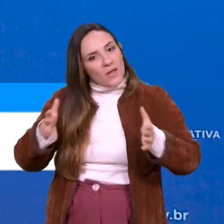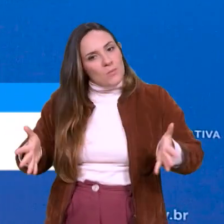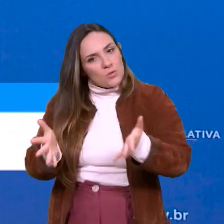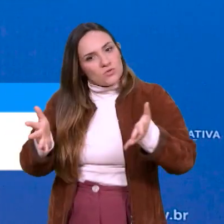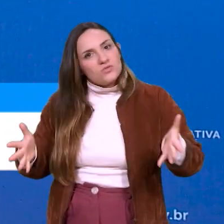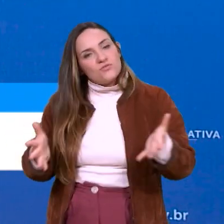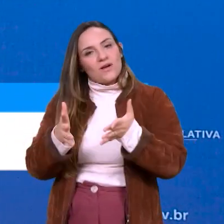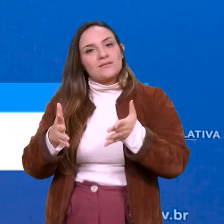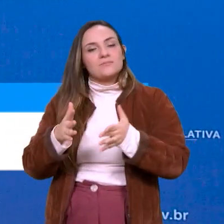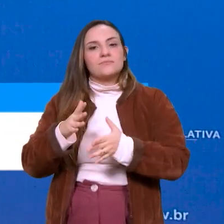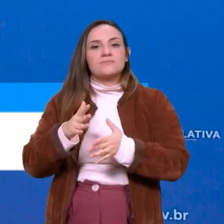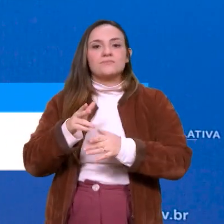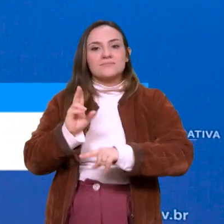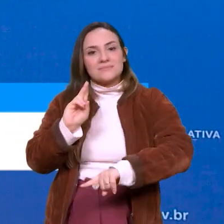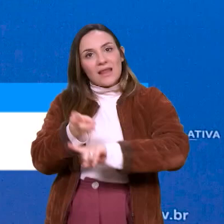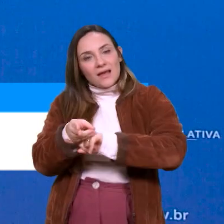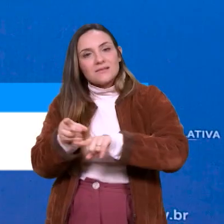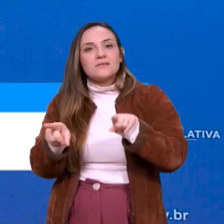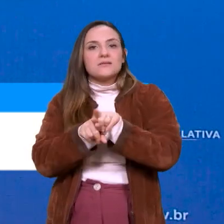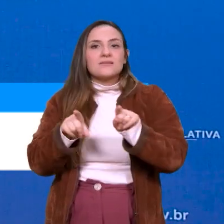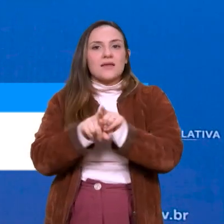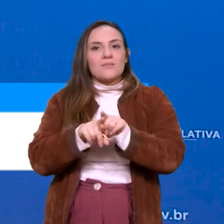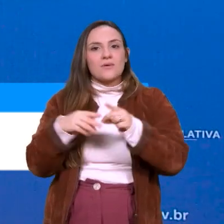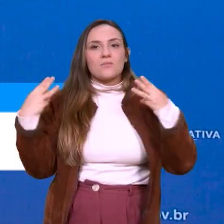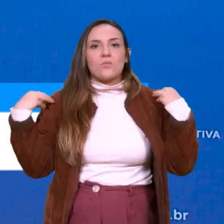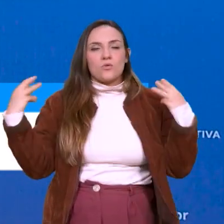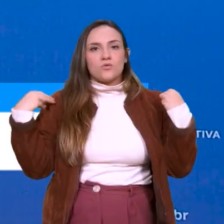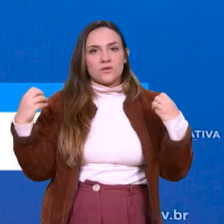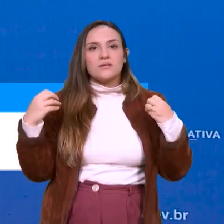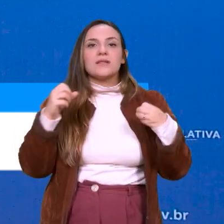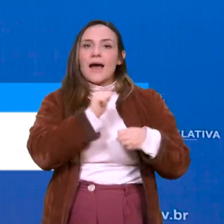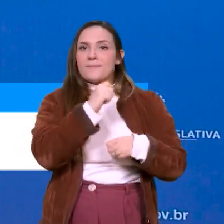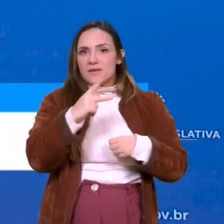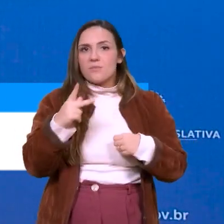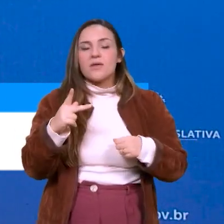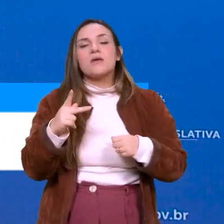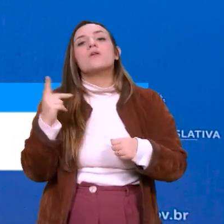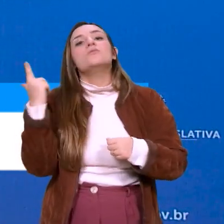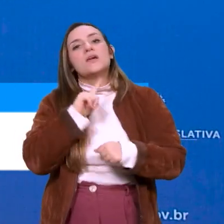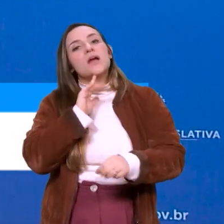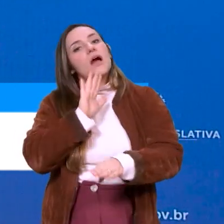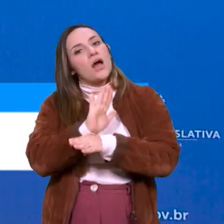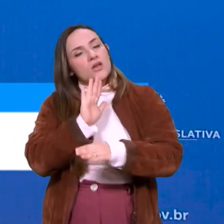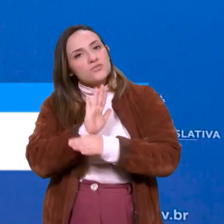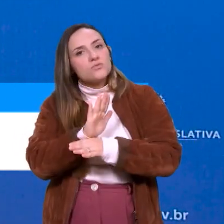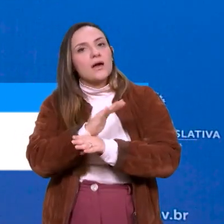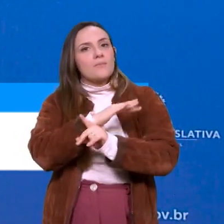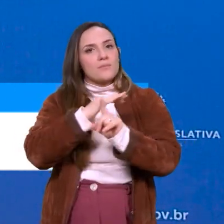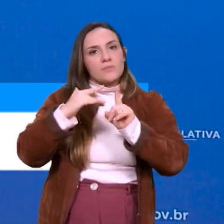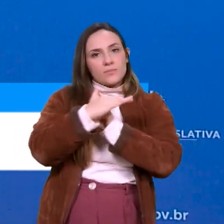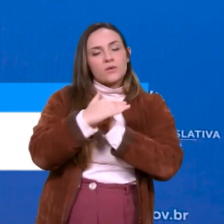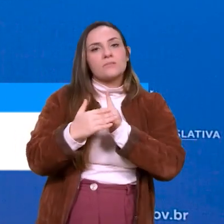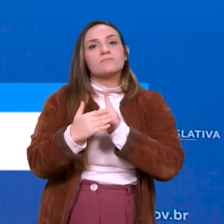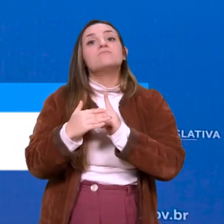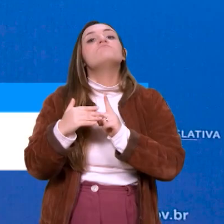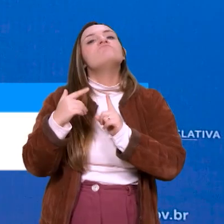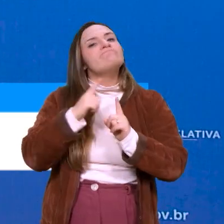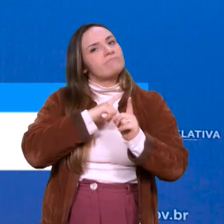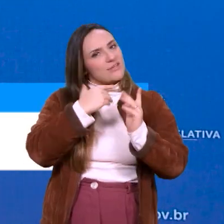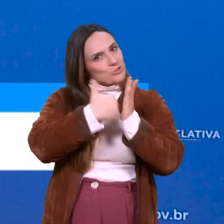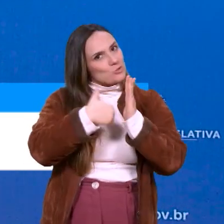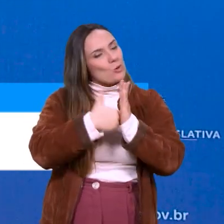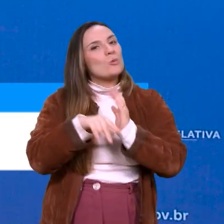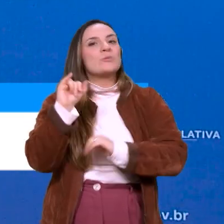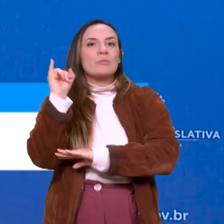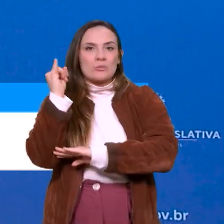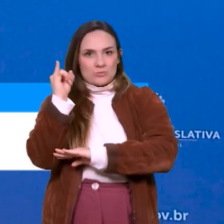disso, incentivar taxistas e motoristas de aplicativo que o GNV ajuda a preservar o meio ambiente. Tudo isso com a